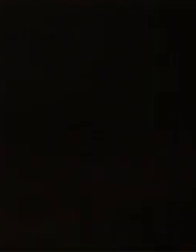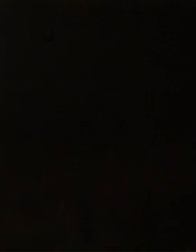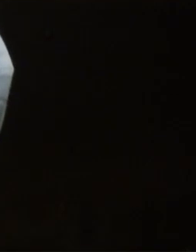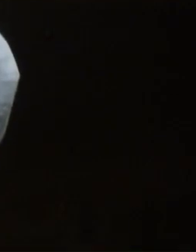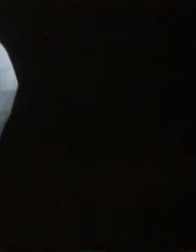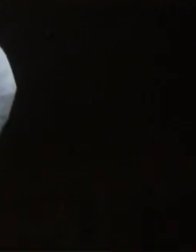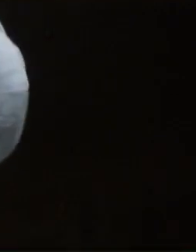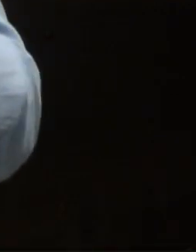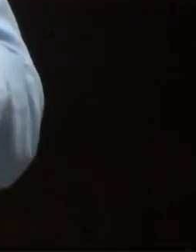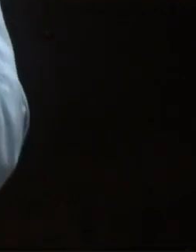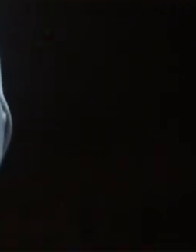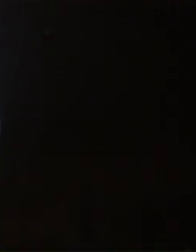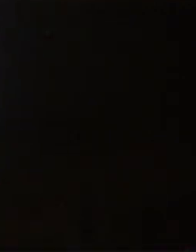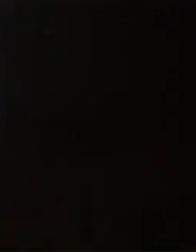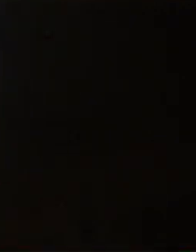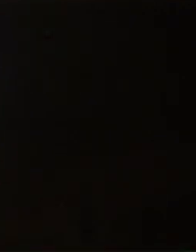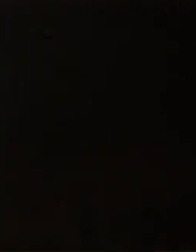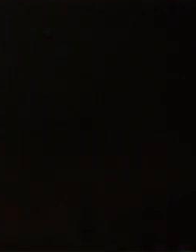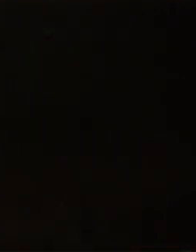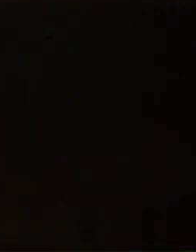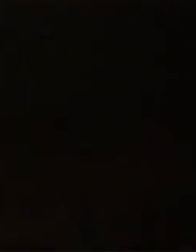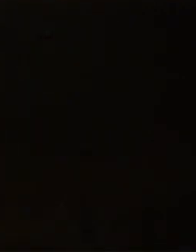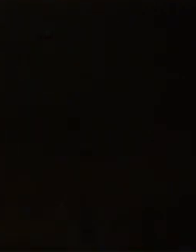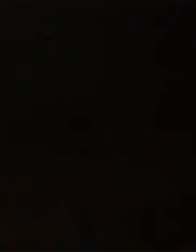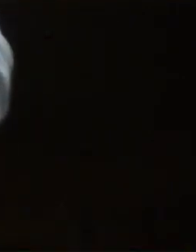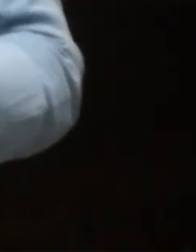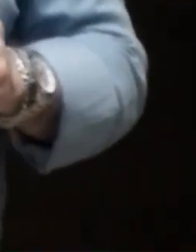aqui aos santos de Tessalônica. Então vamos lá.